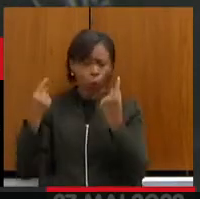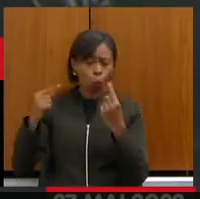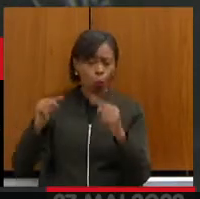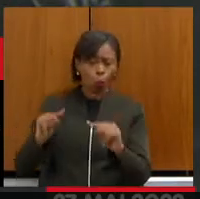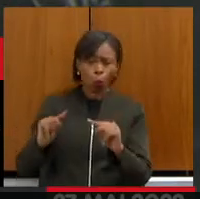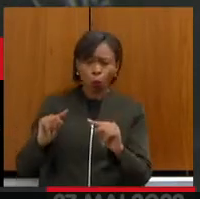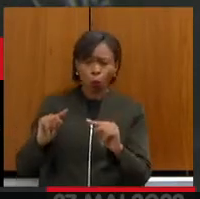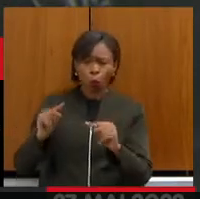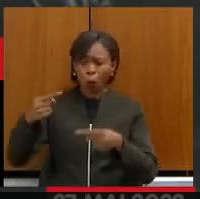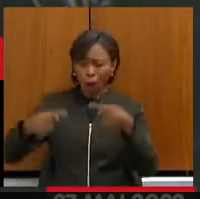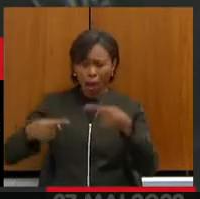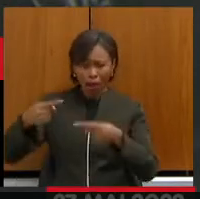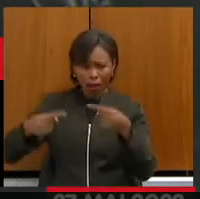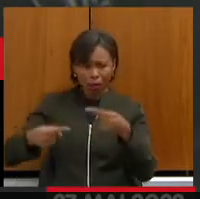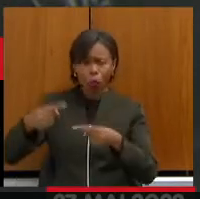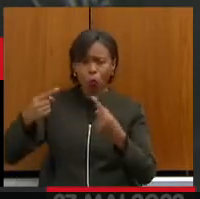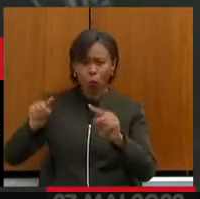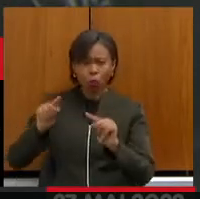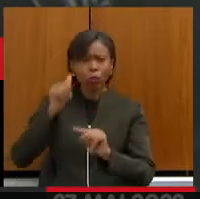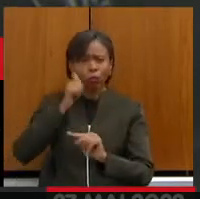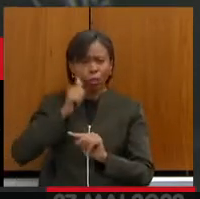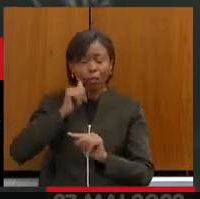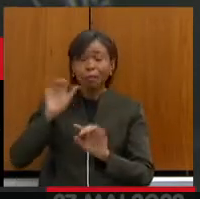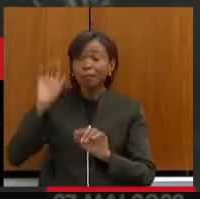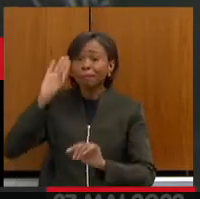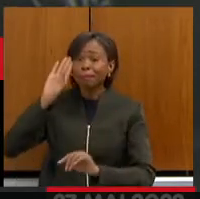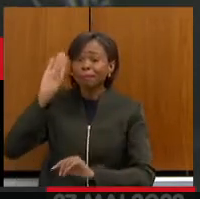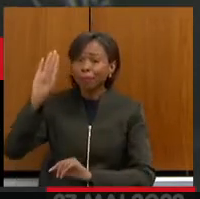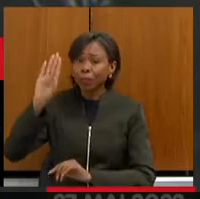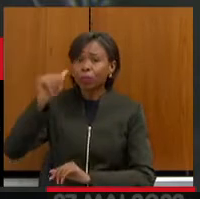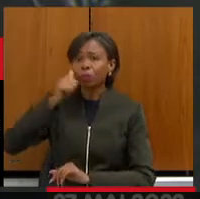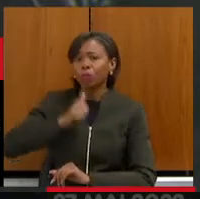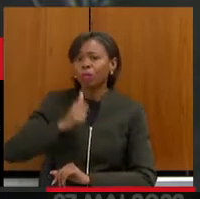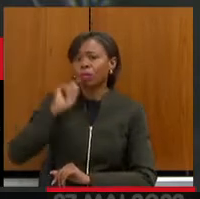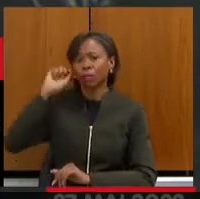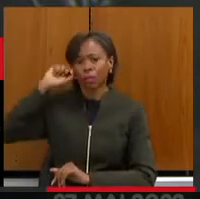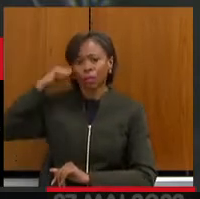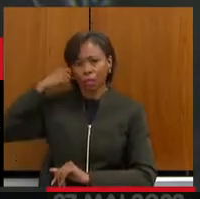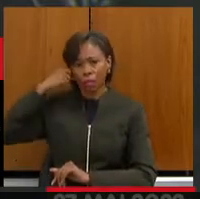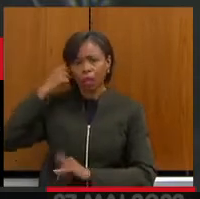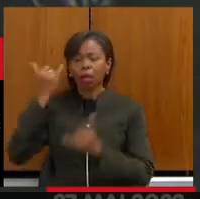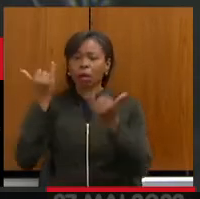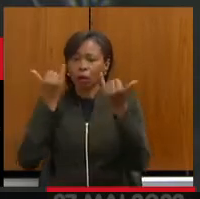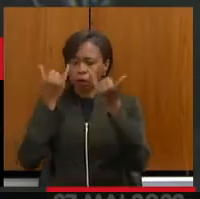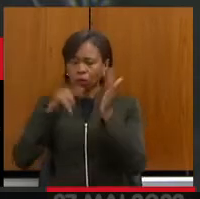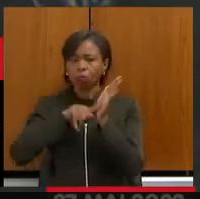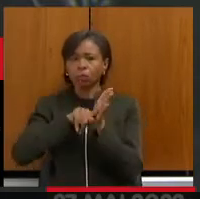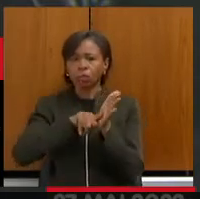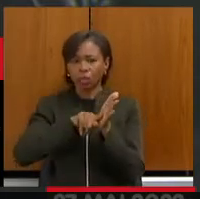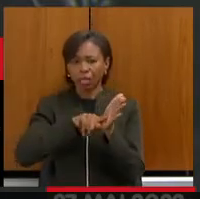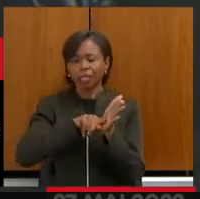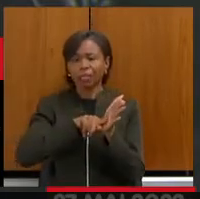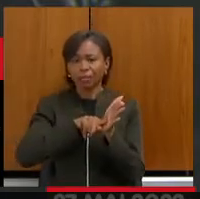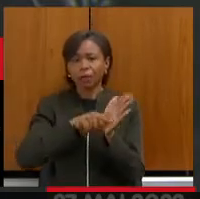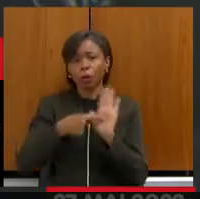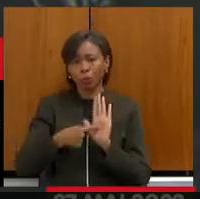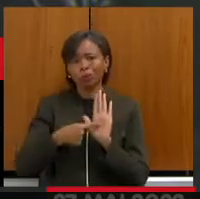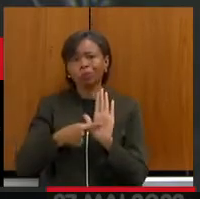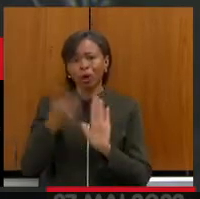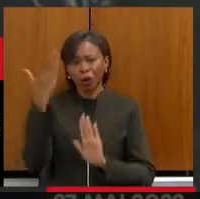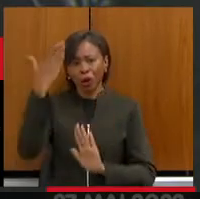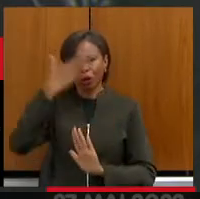mulheres especialmente negras apontados pela pesquisa a violência política contra mulheres negras